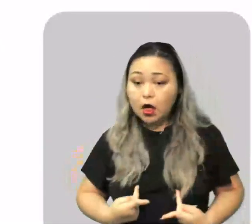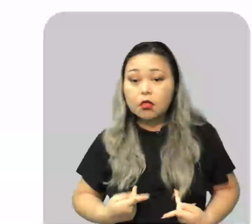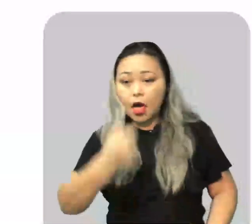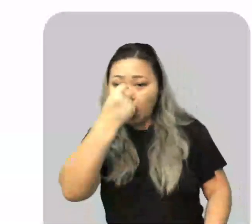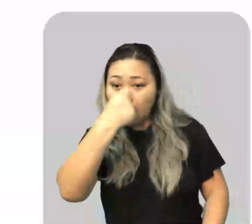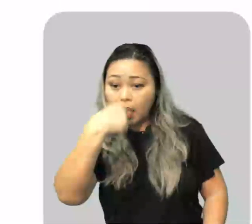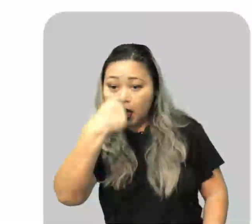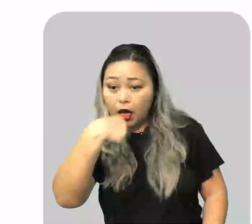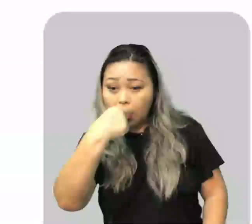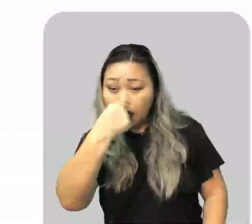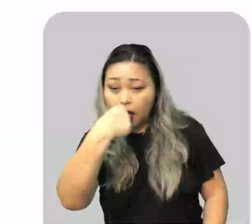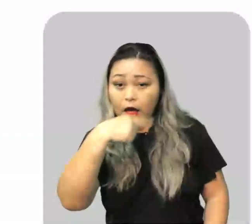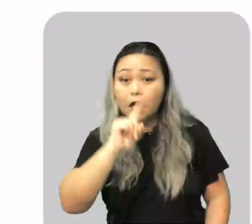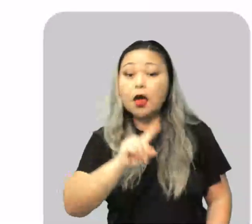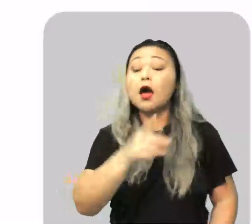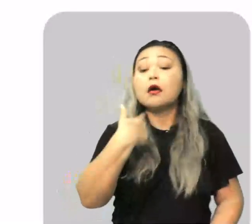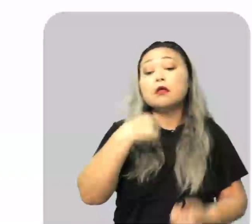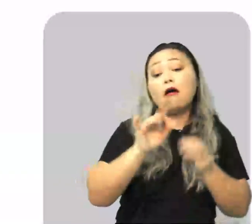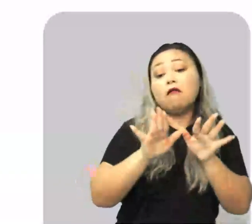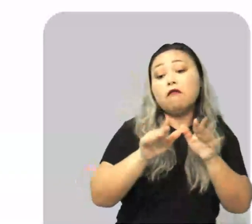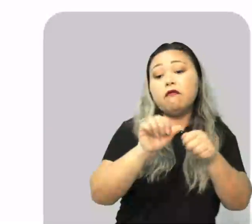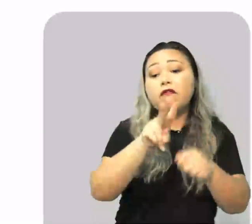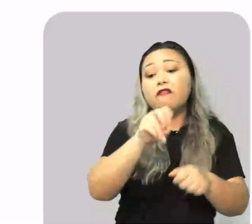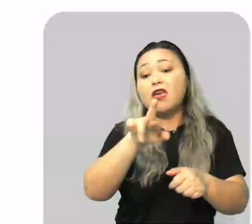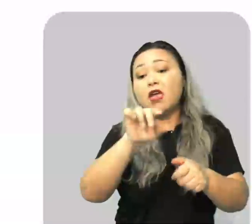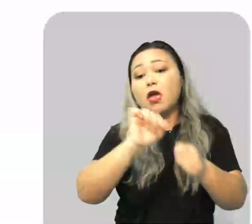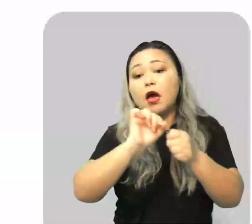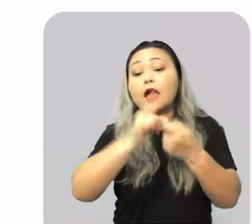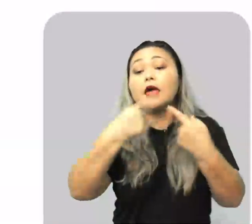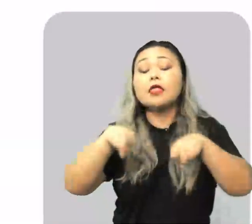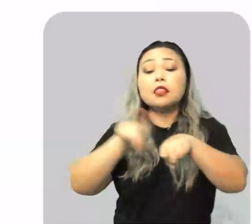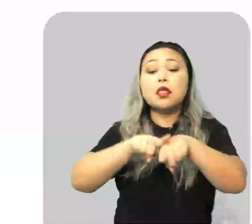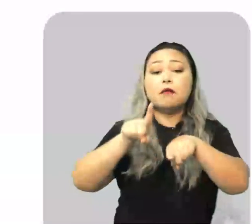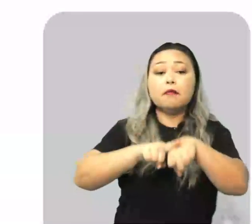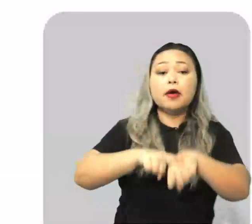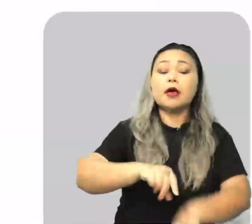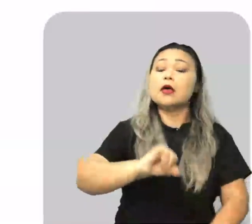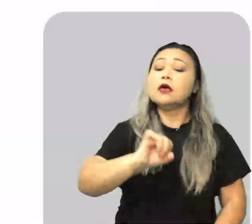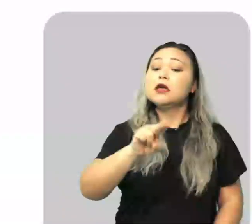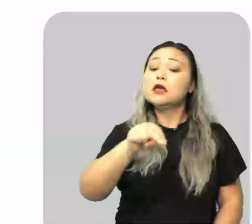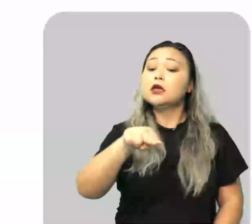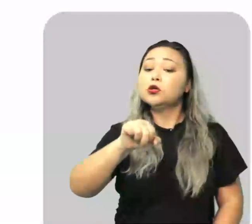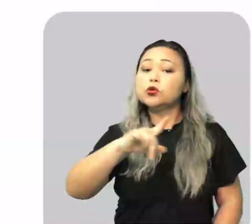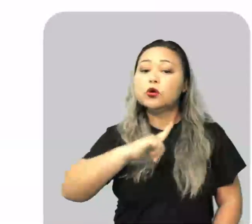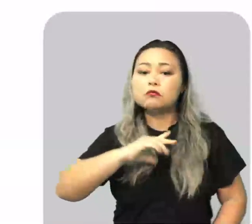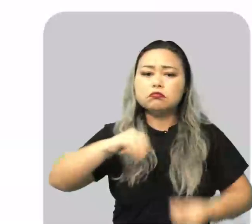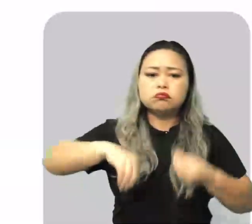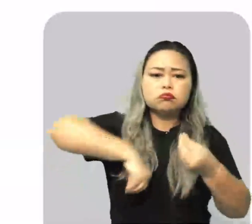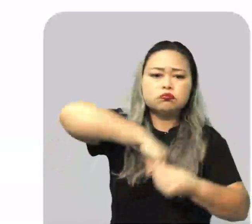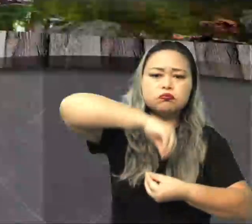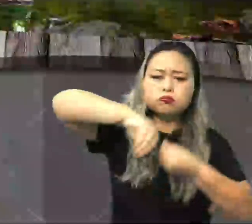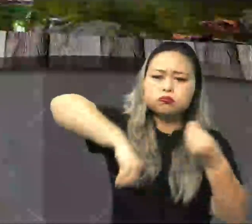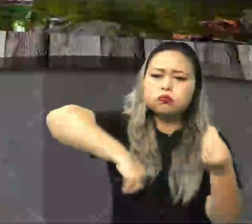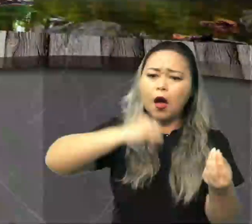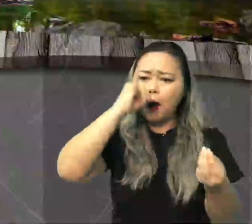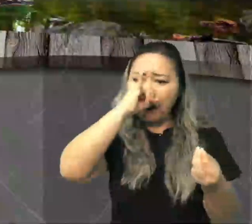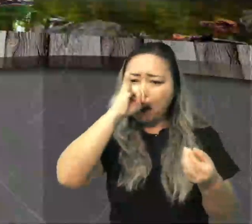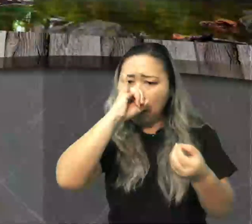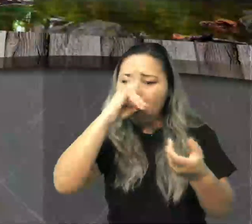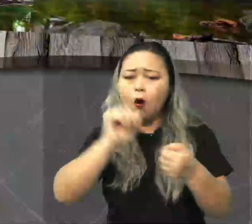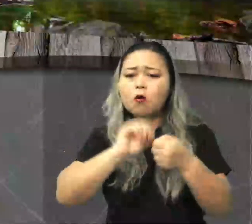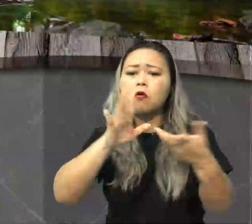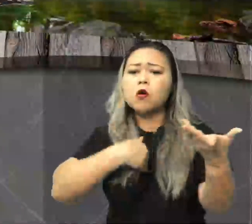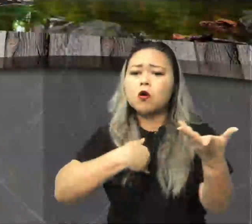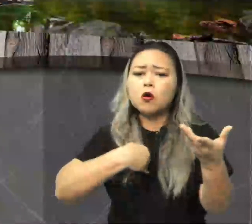gripe viária e também da suína, que infectaram um pouco simultaneamente. Então, a gente teve